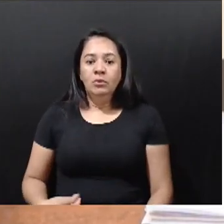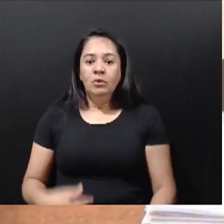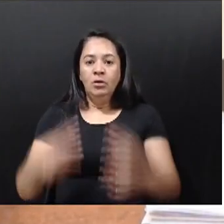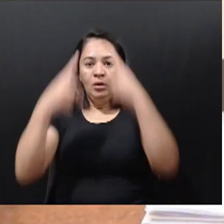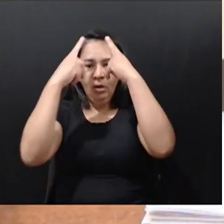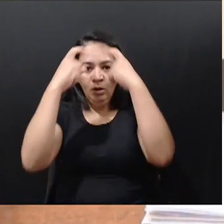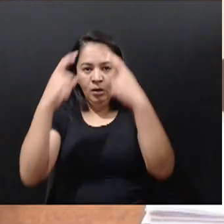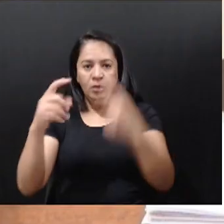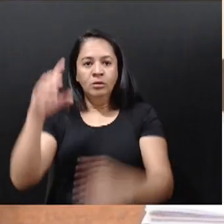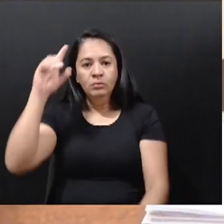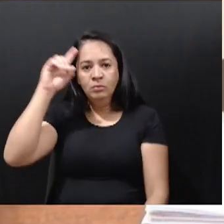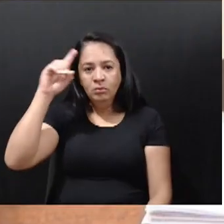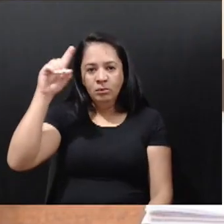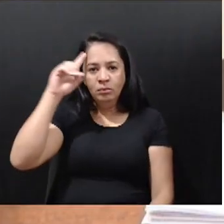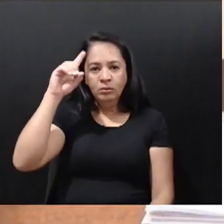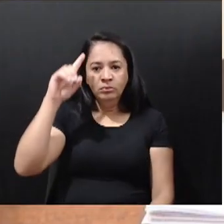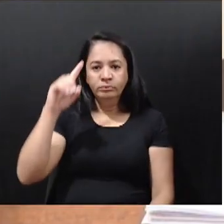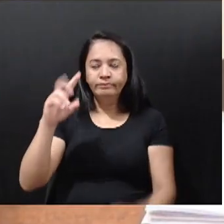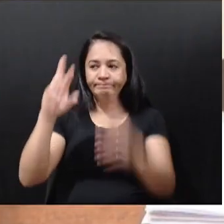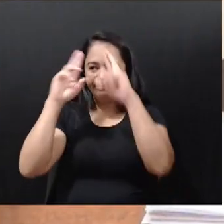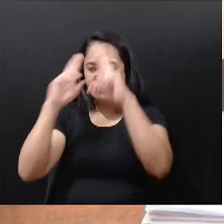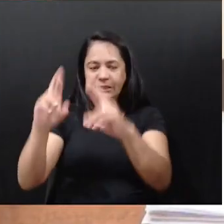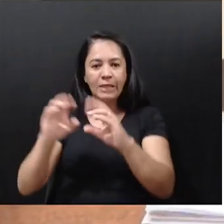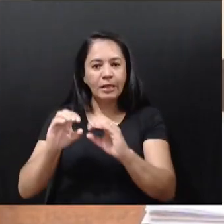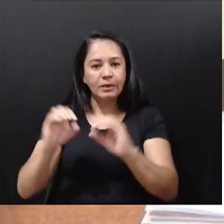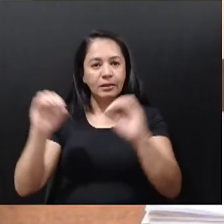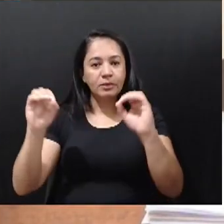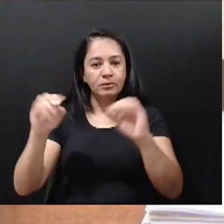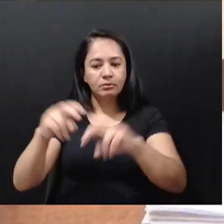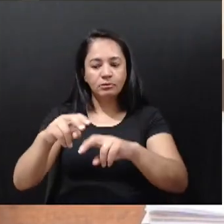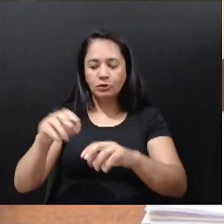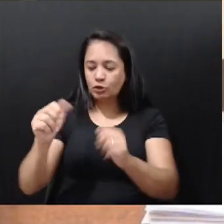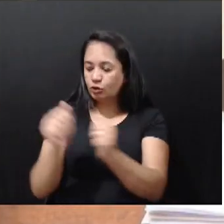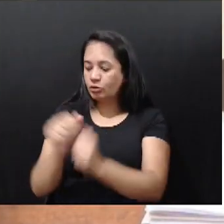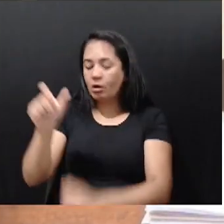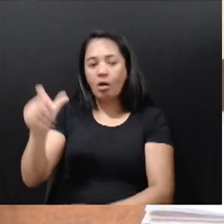o desrespeito com o idoso, você tem lá